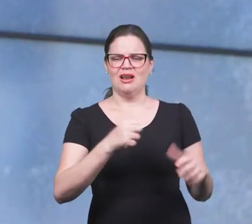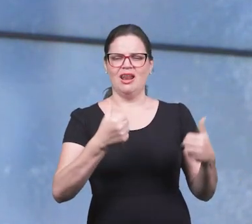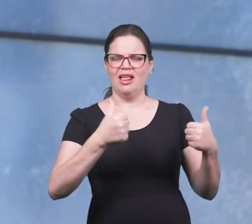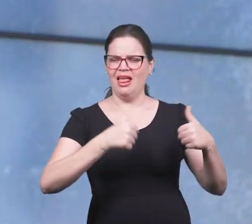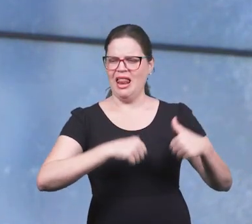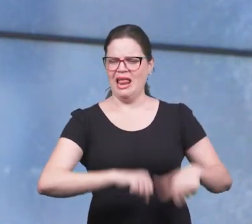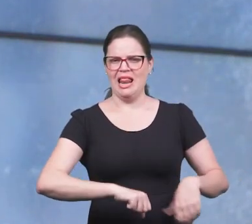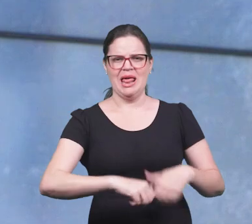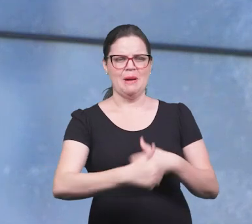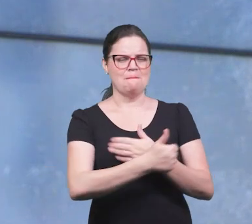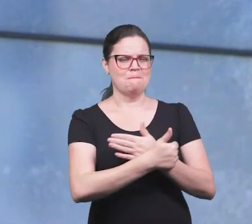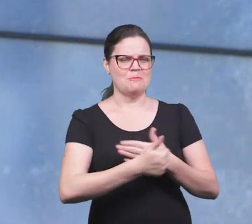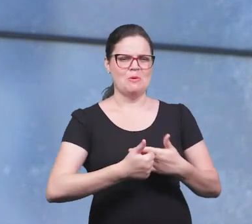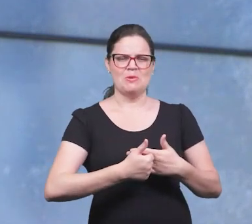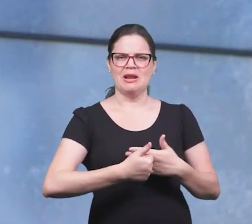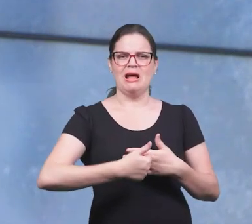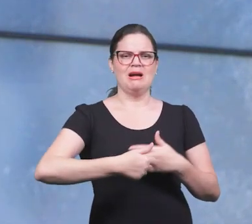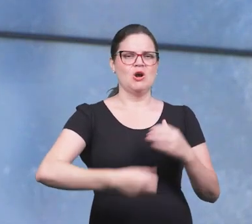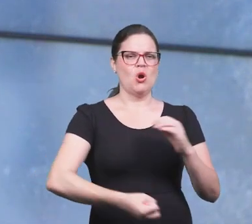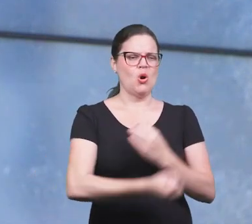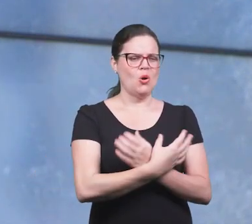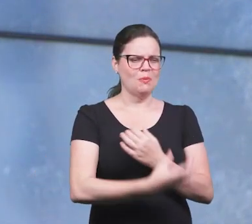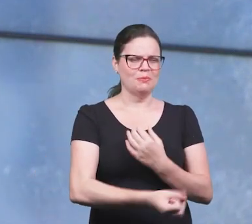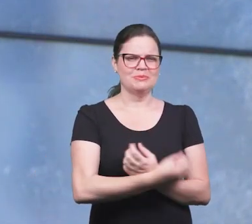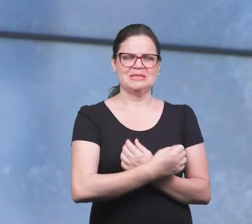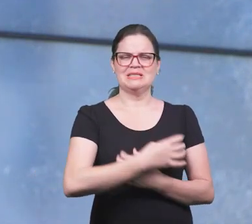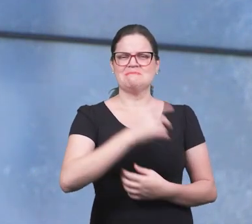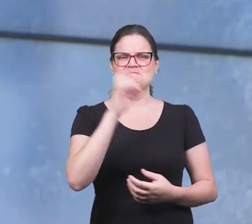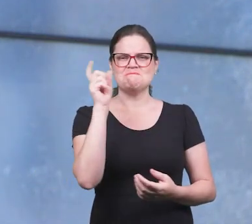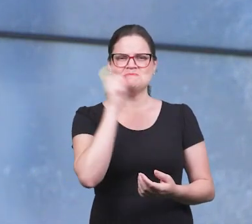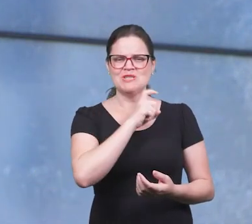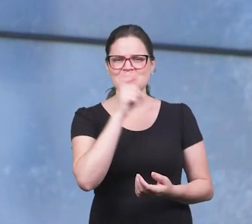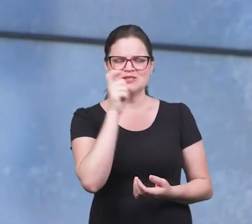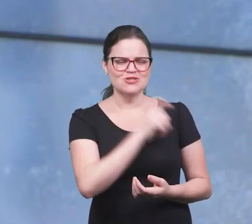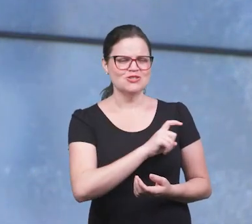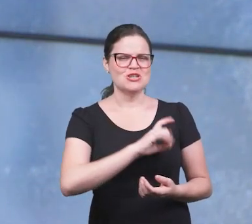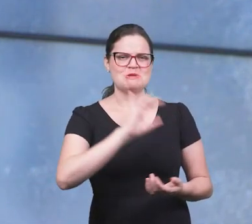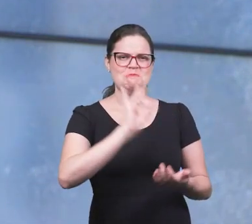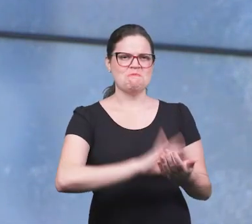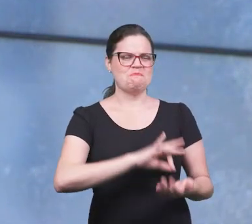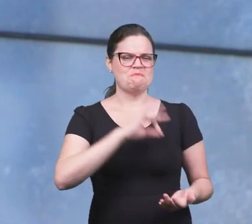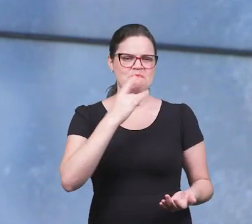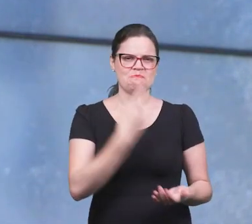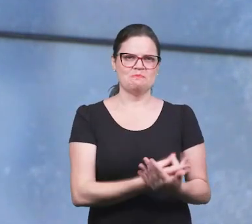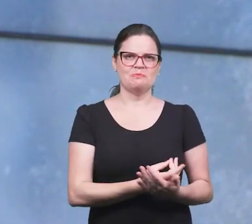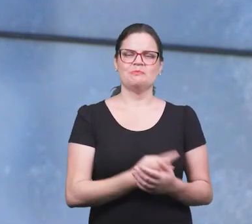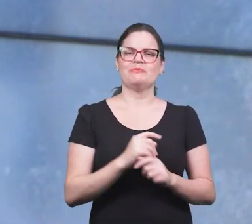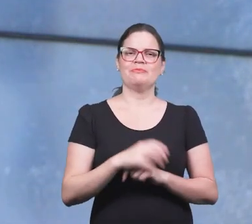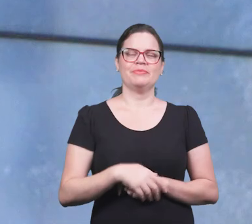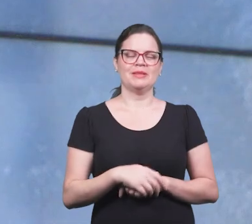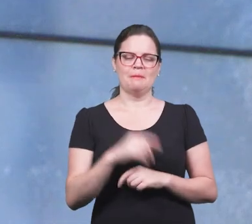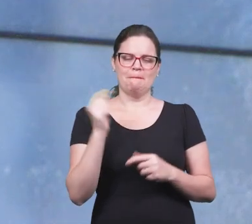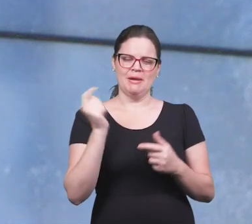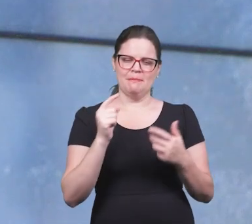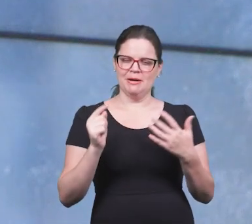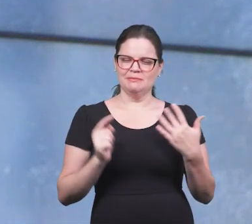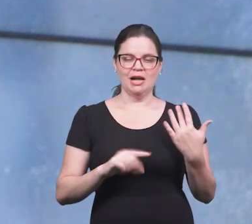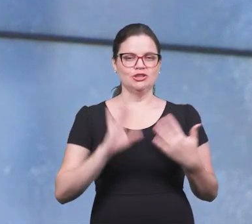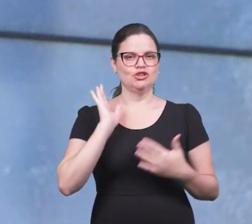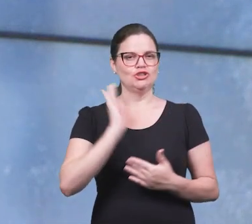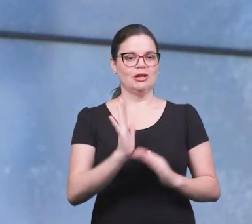morais, corrupção, heresias, sobre as quais nós iremos falar no momento oportuno. Então, isso